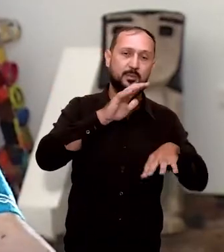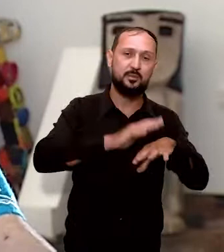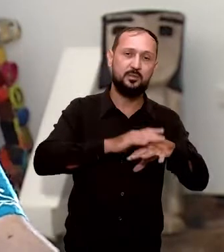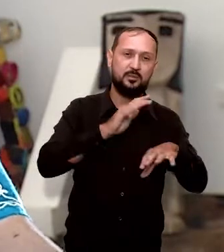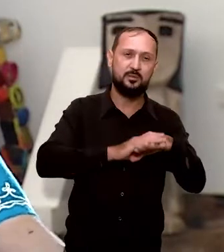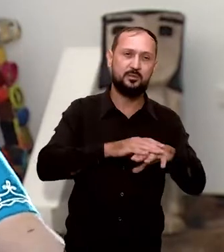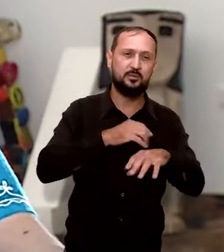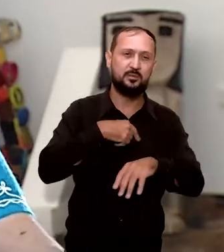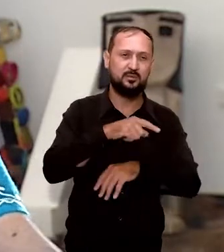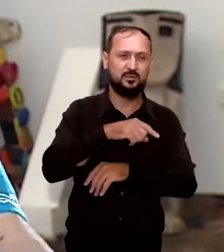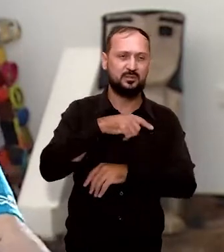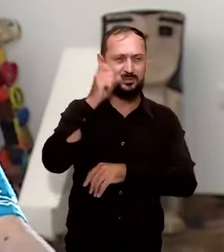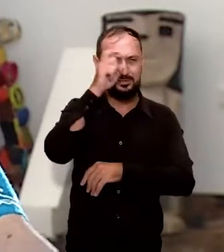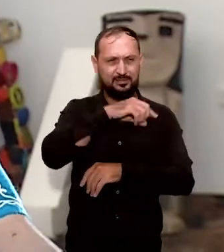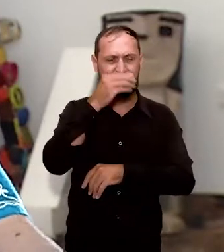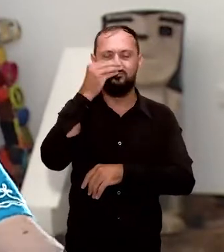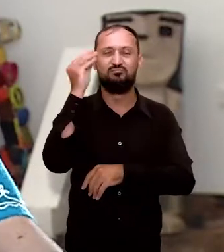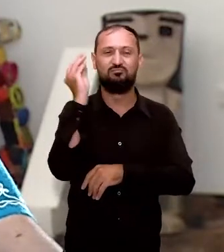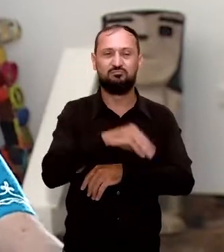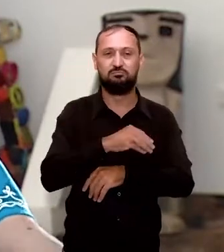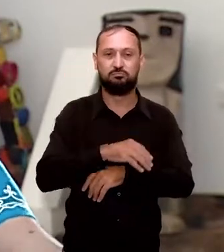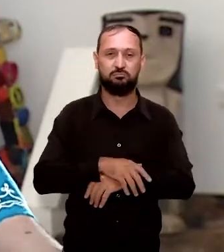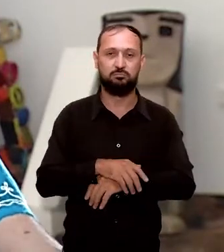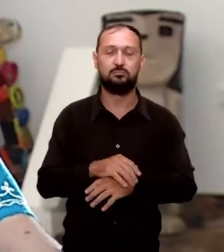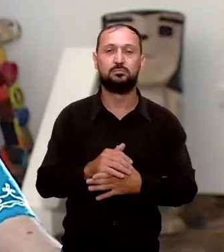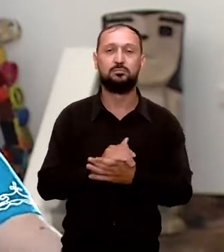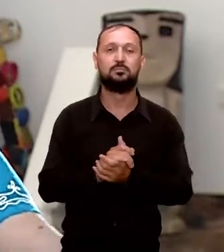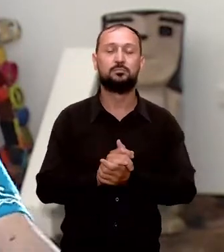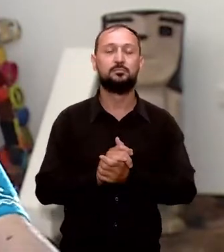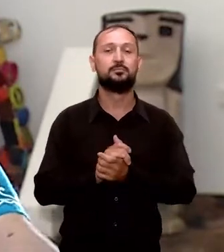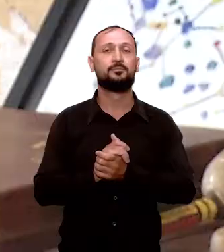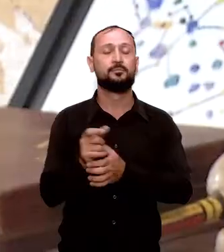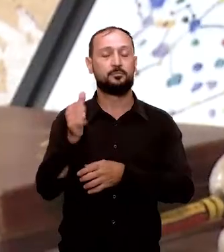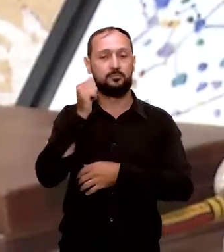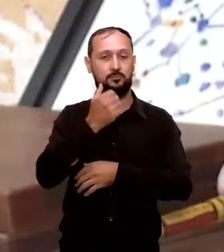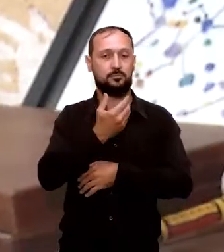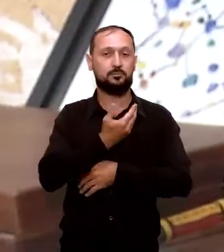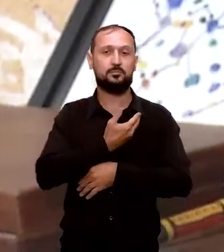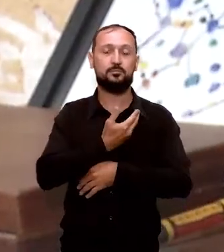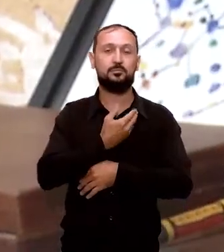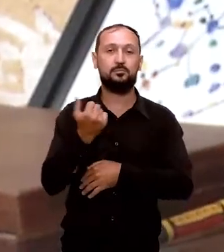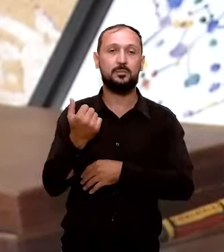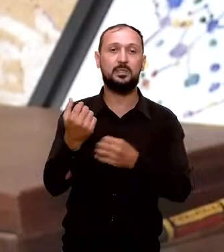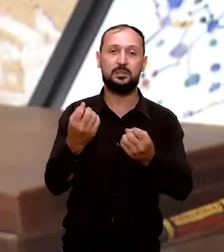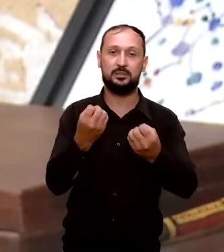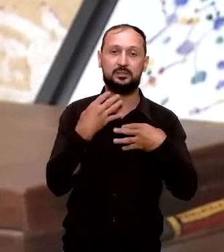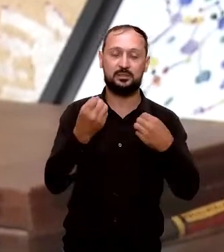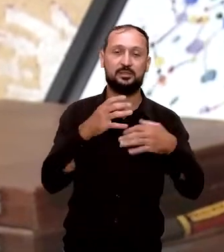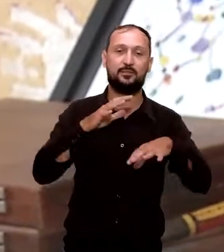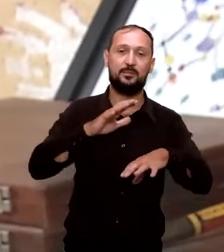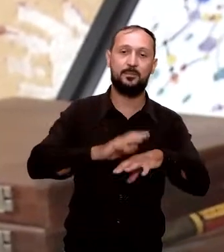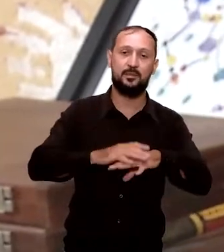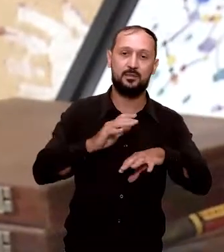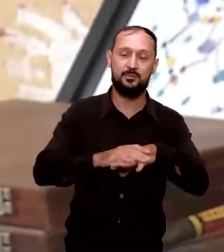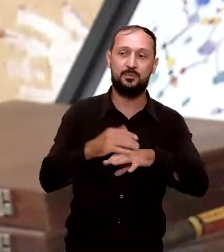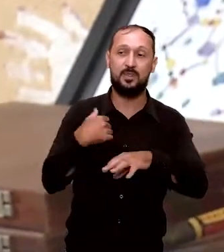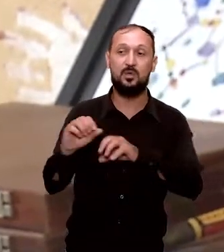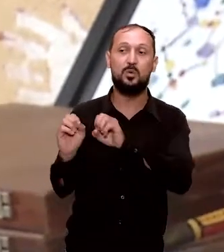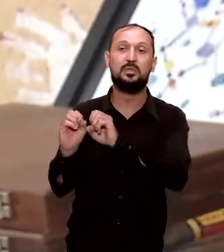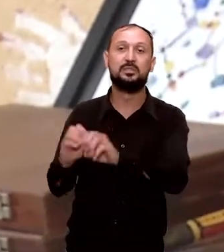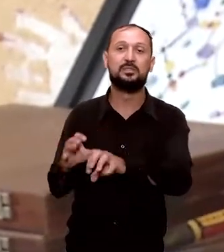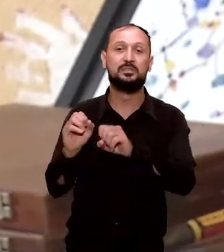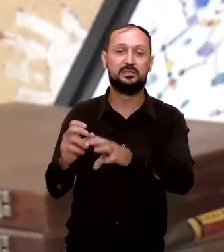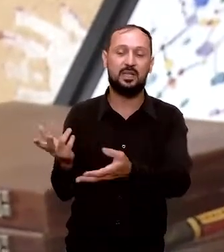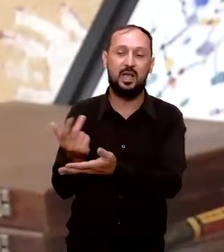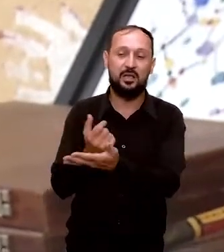problemas de matemática que eu achava muito complicado, né? Então, minhas amigas me ensinavam matemática